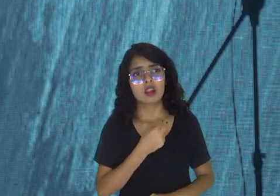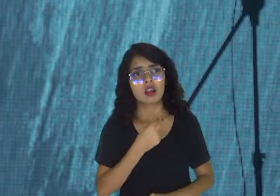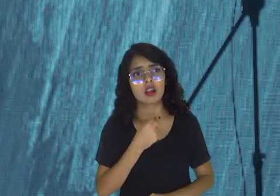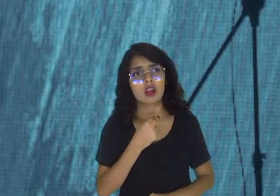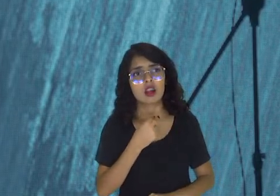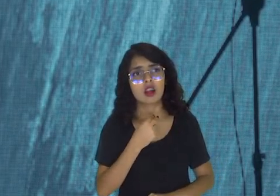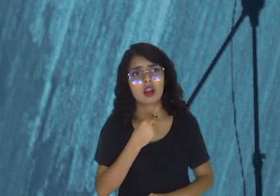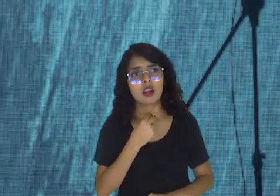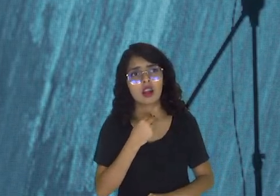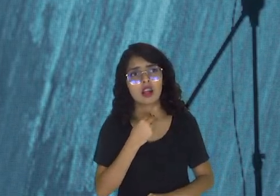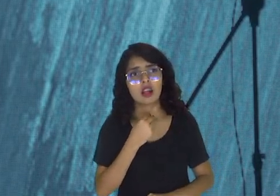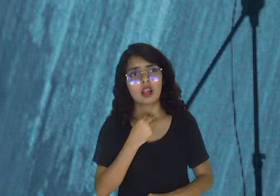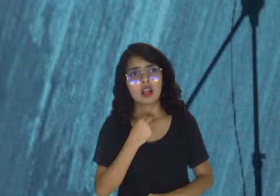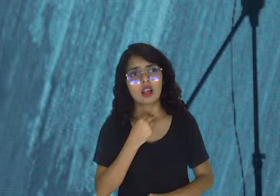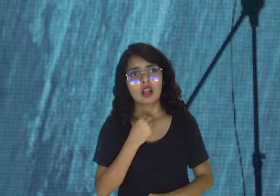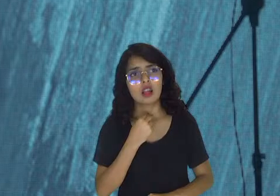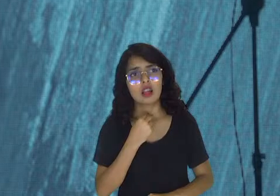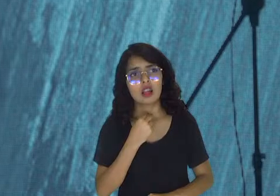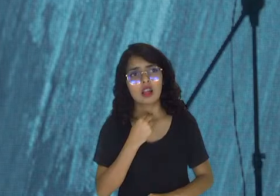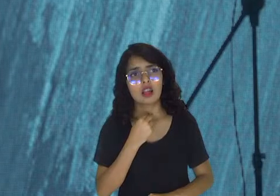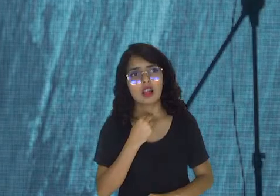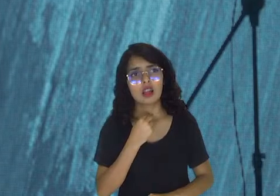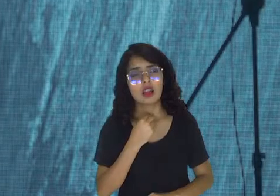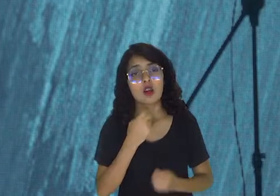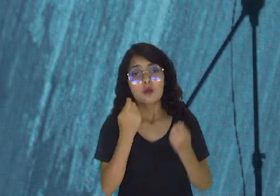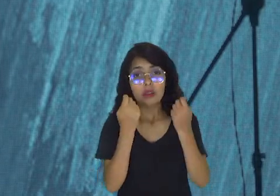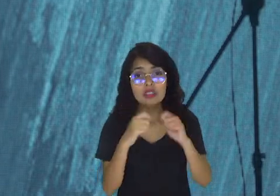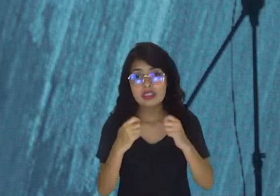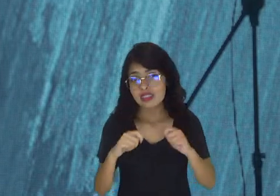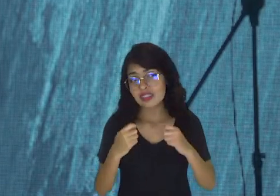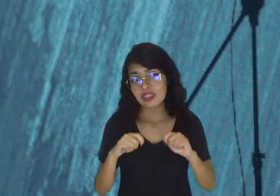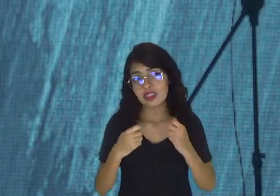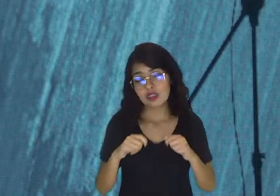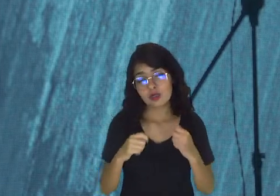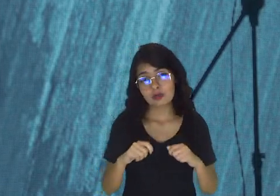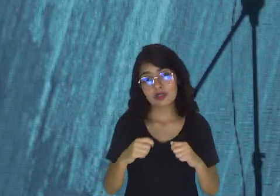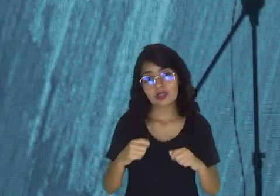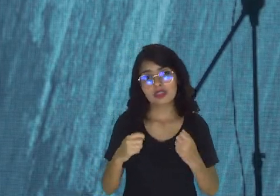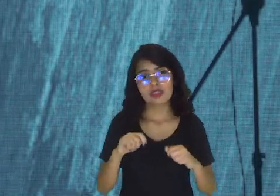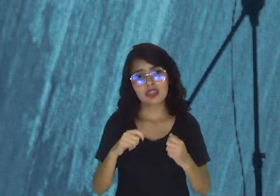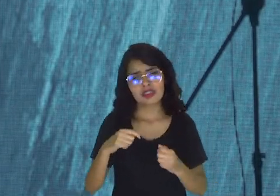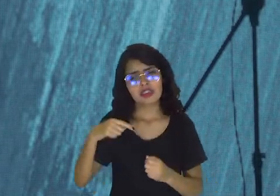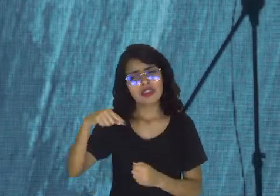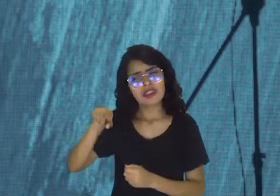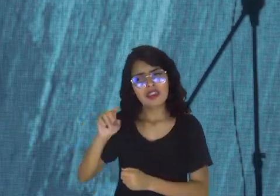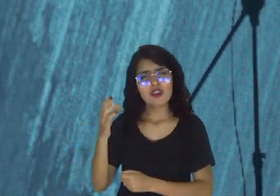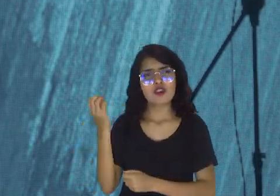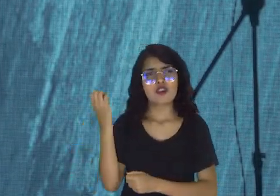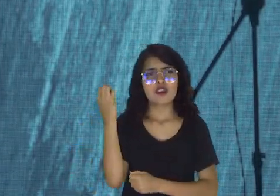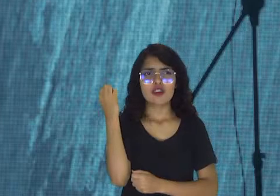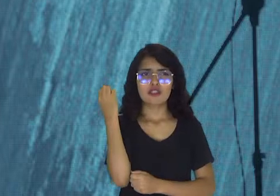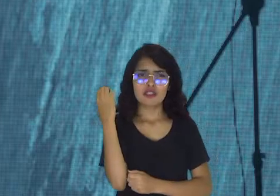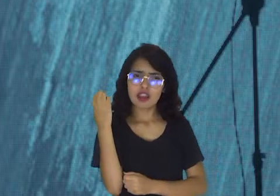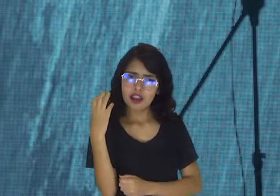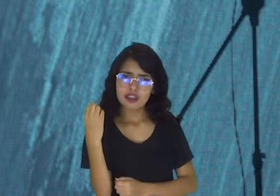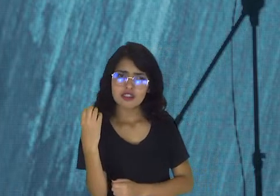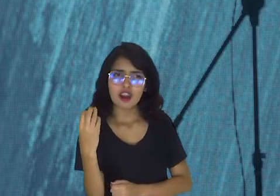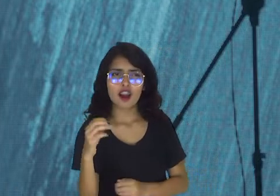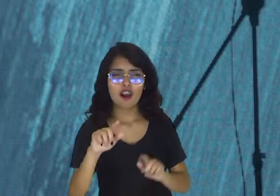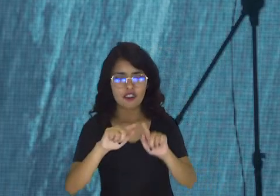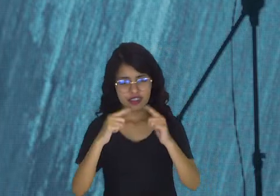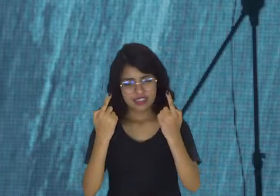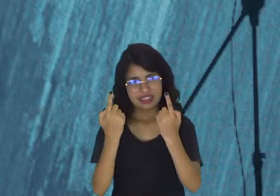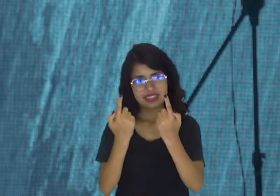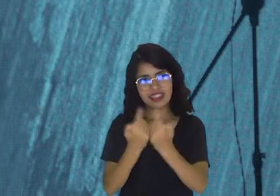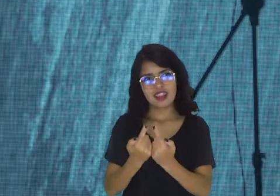de fazer o primeiro passeio com a nossa célula de São Miguel. É verdade que muitas pessoas não puderam estar lá, mas foi